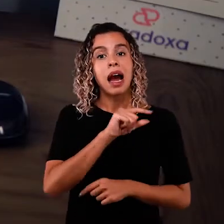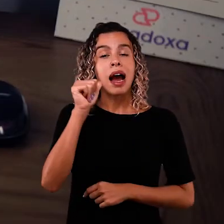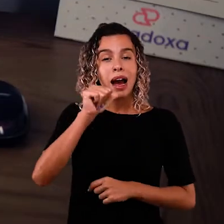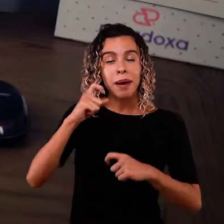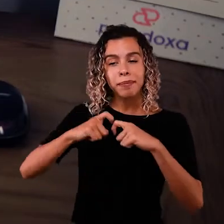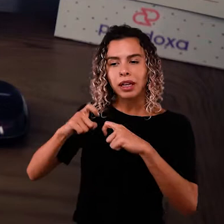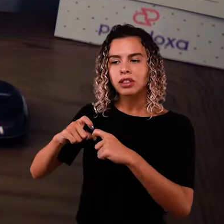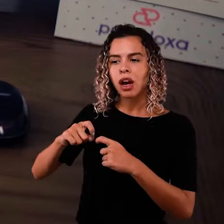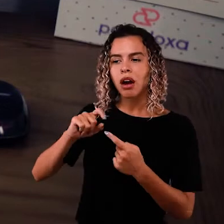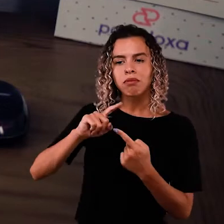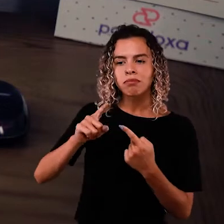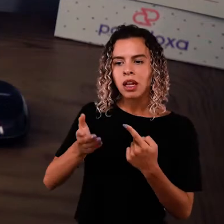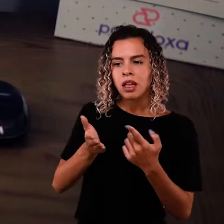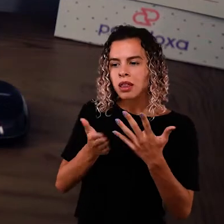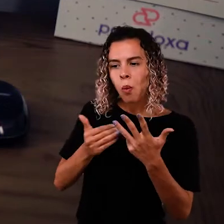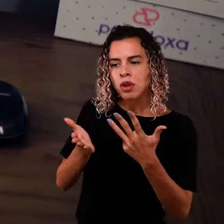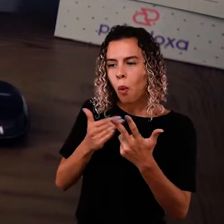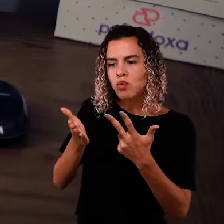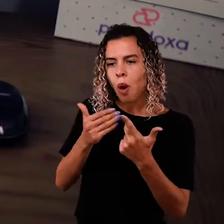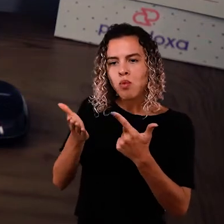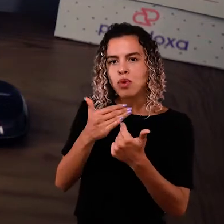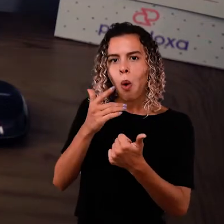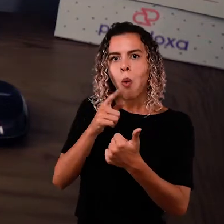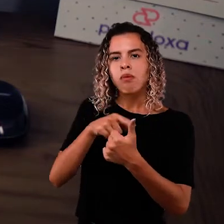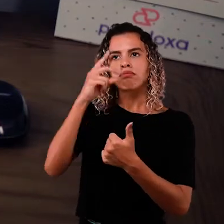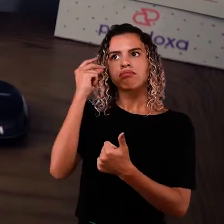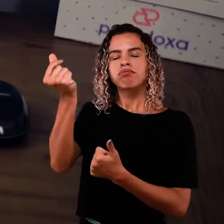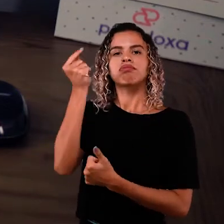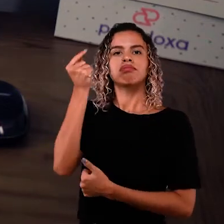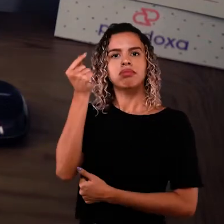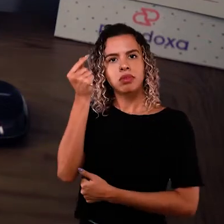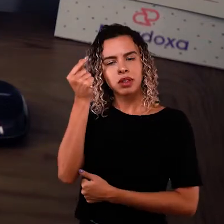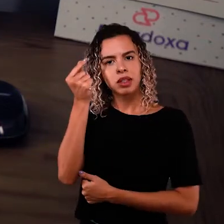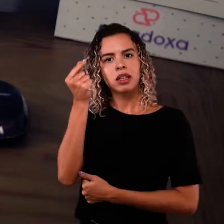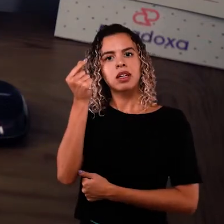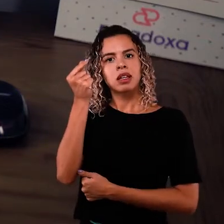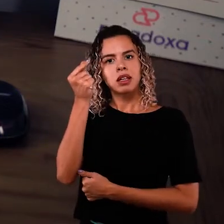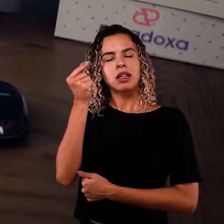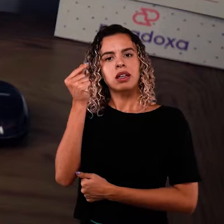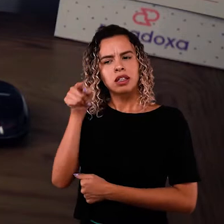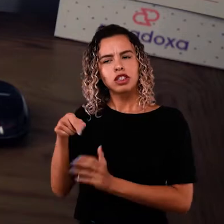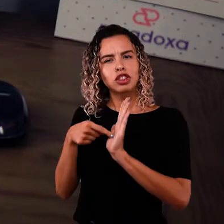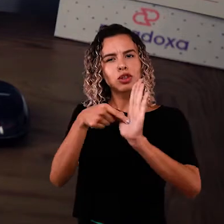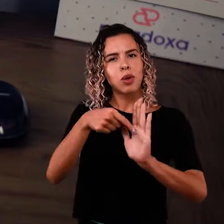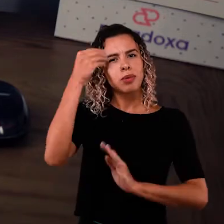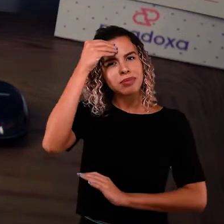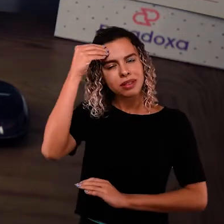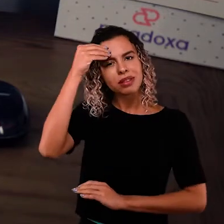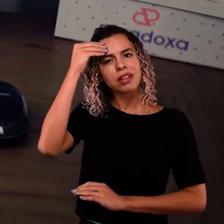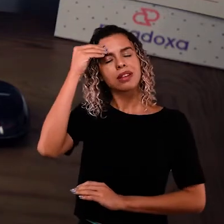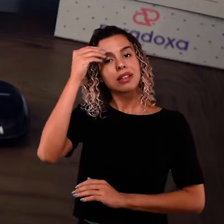eliminou todas essas hipóteses, assim, ela teve um lapso, assim, de me indicar para um psiquiatra